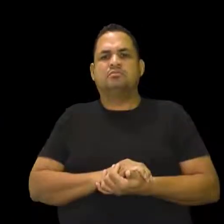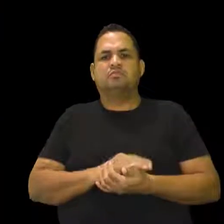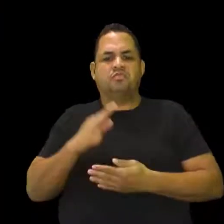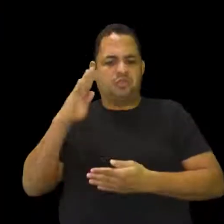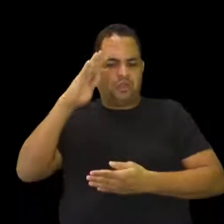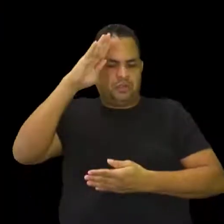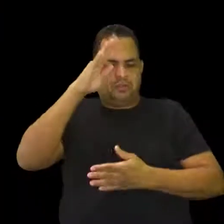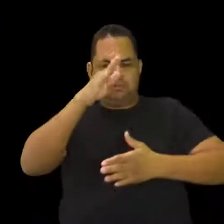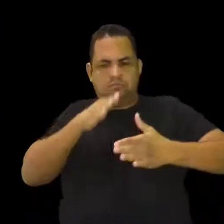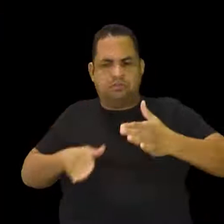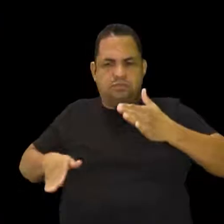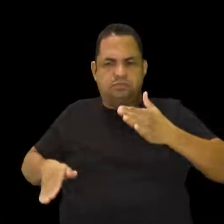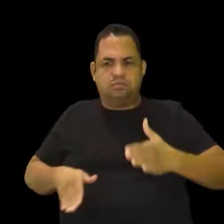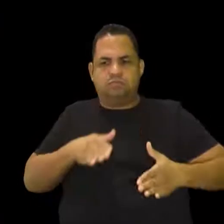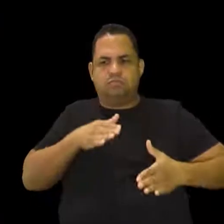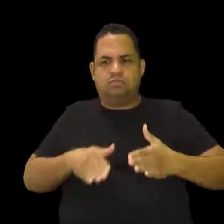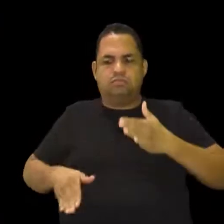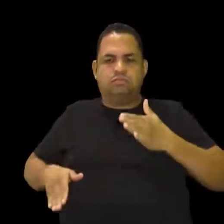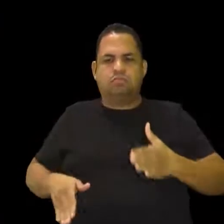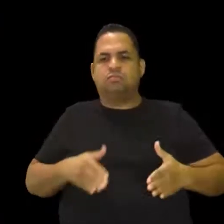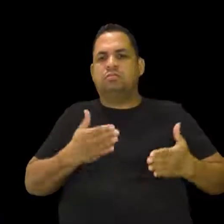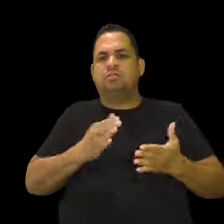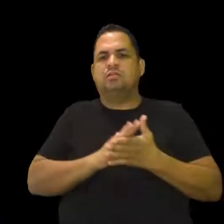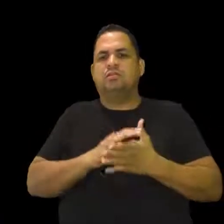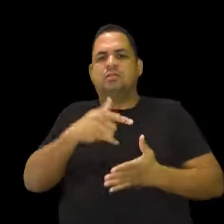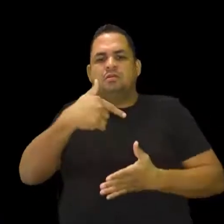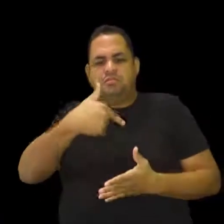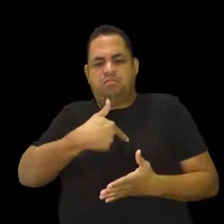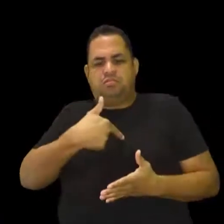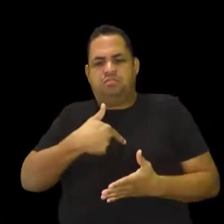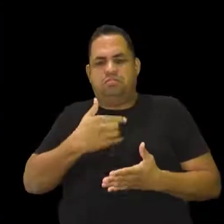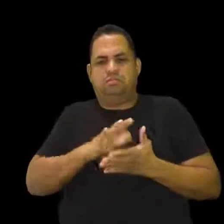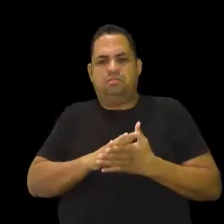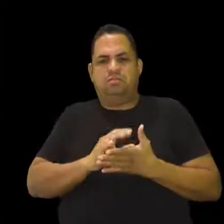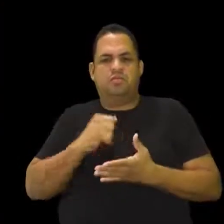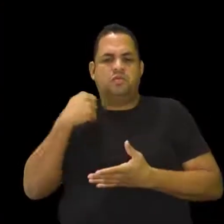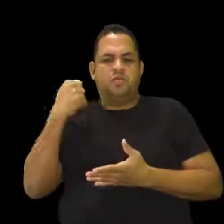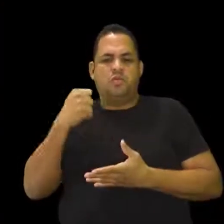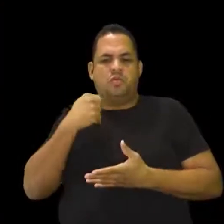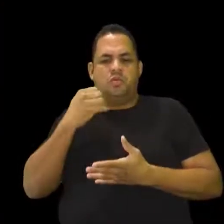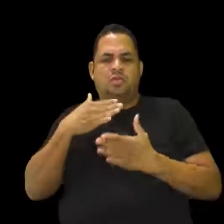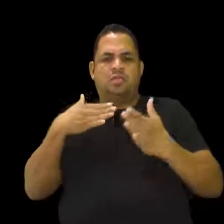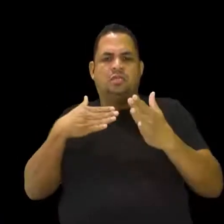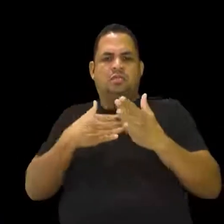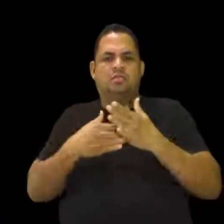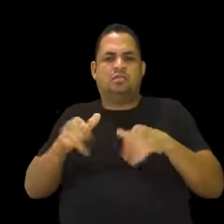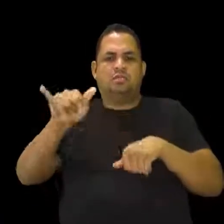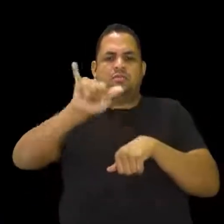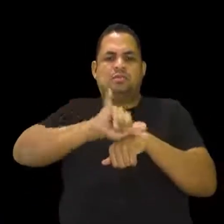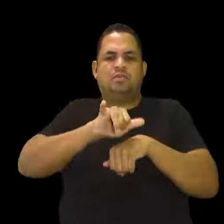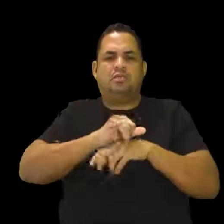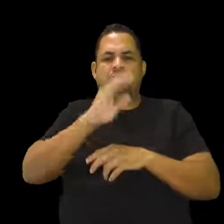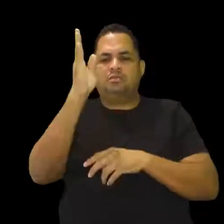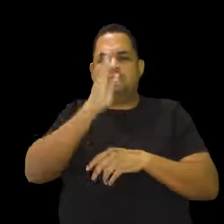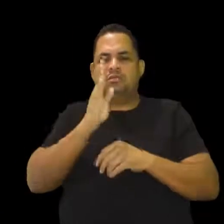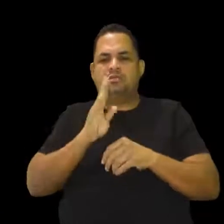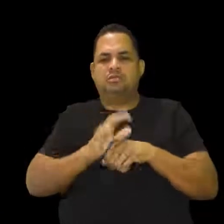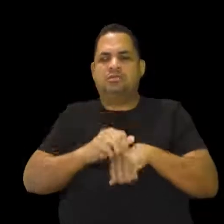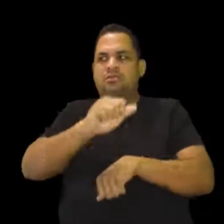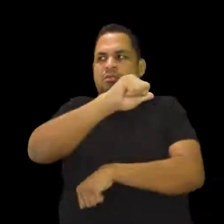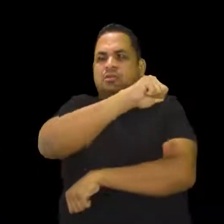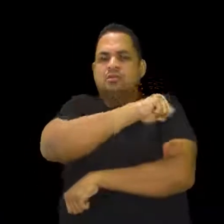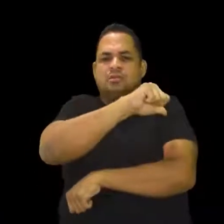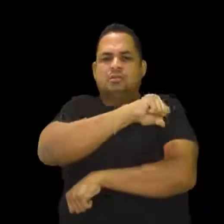Soldados marchando, Getúlio Vargas marchando do Rio Grande do Sul até a capital do Brasil, Rio de Janeiro.